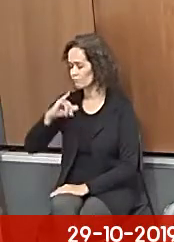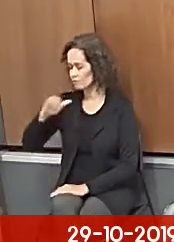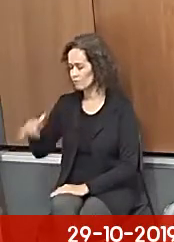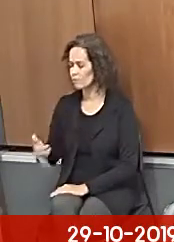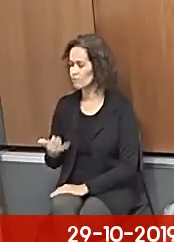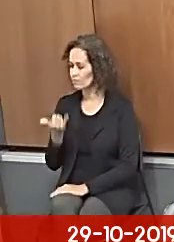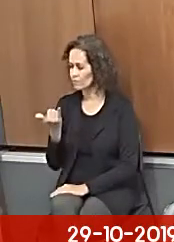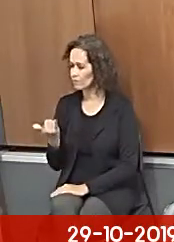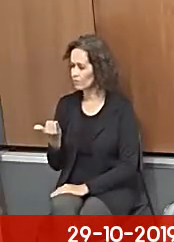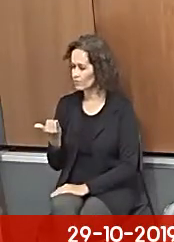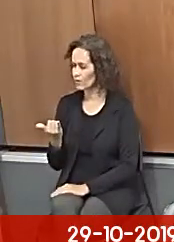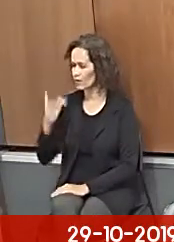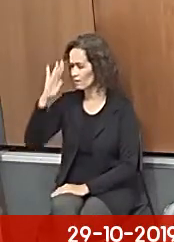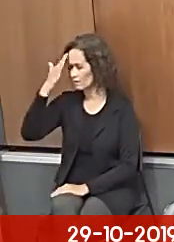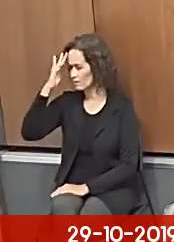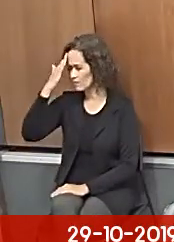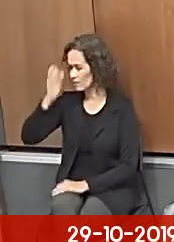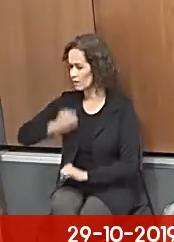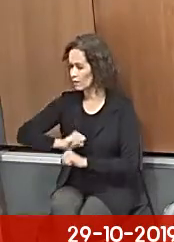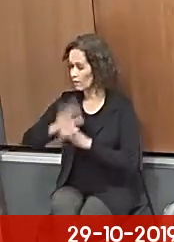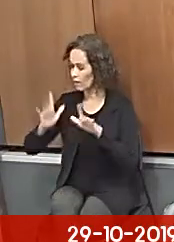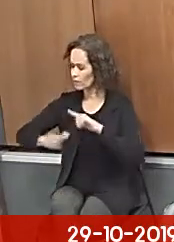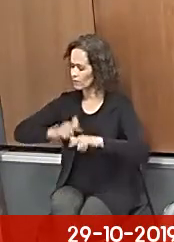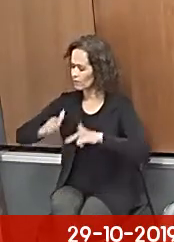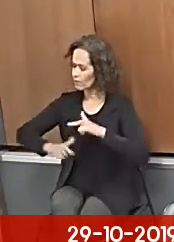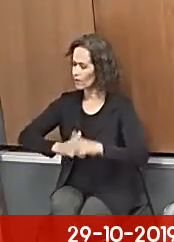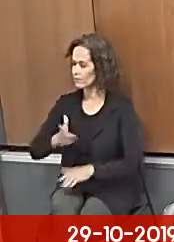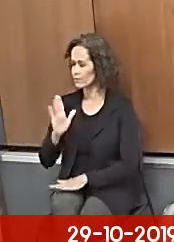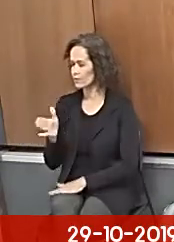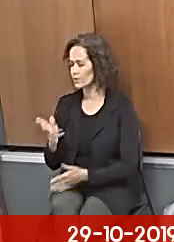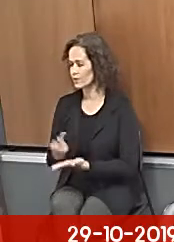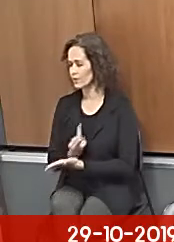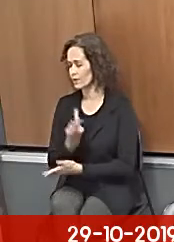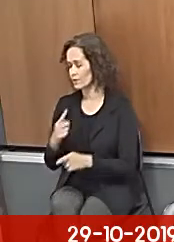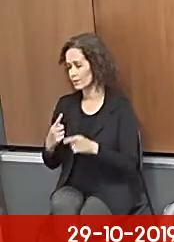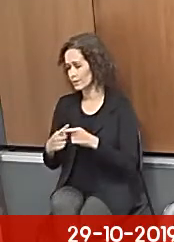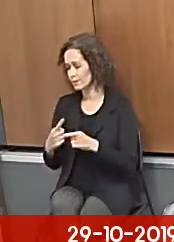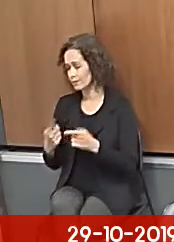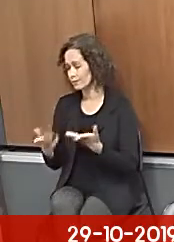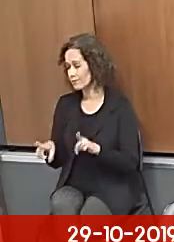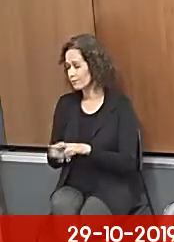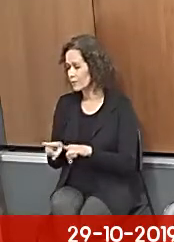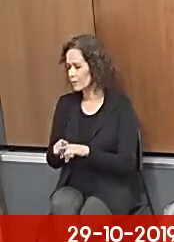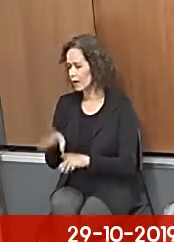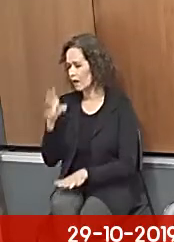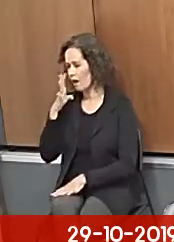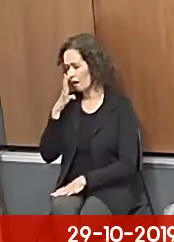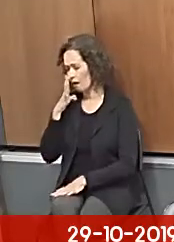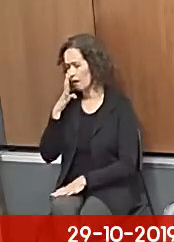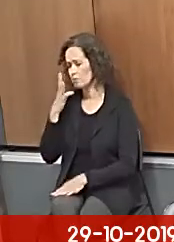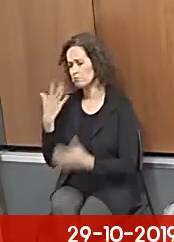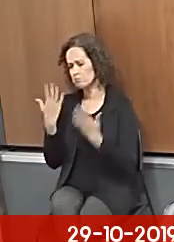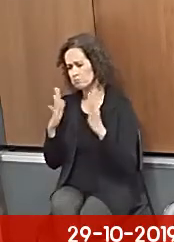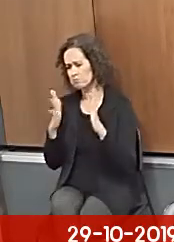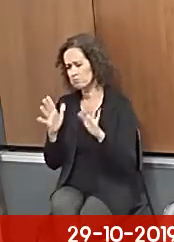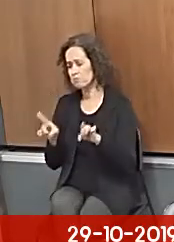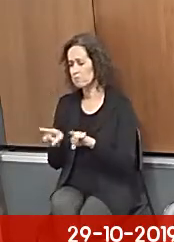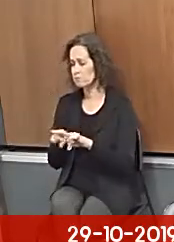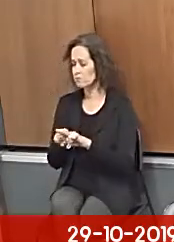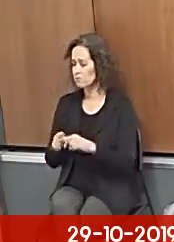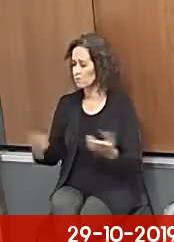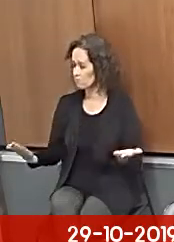oportunidade de entender o trabalho que tem sido feito e de admirar também. É uma admiração muito grande que temos, porque